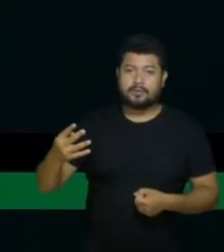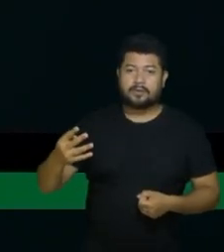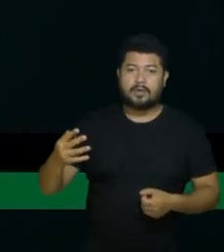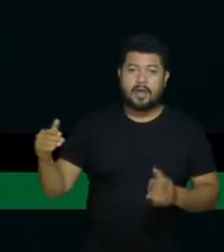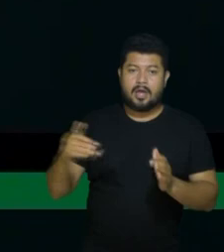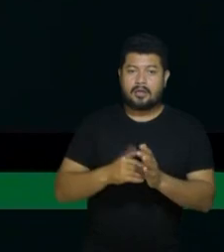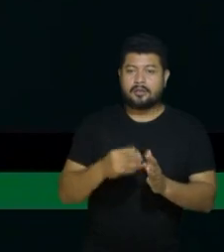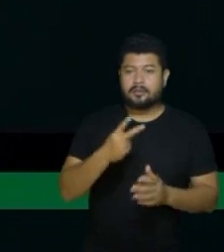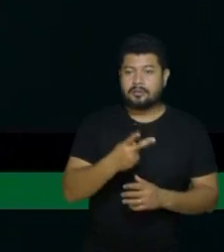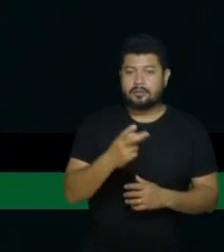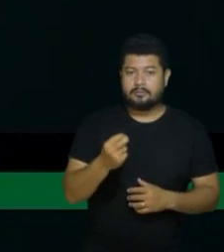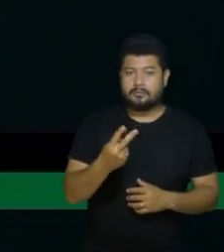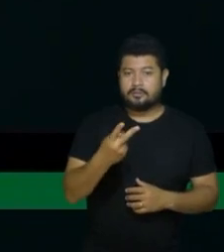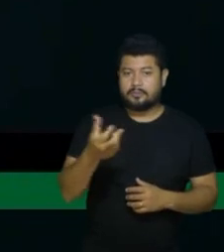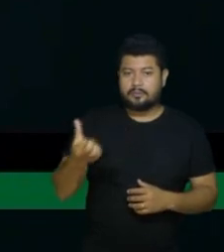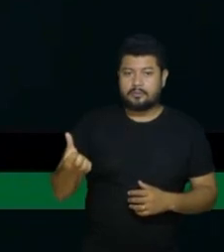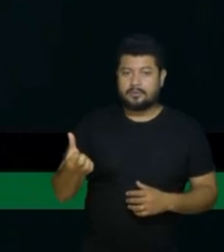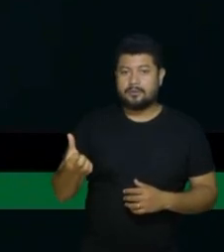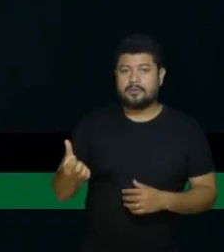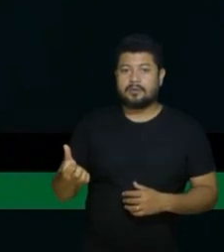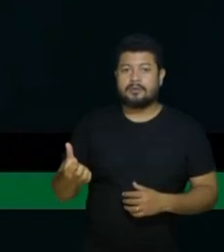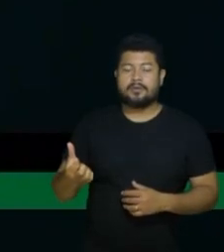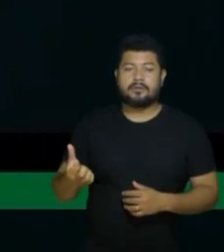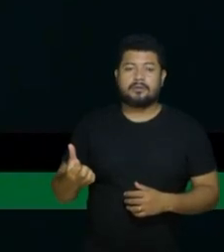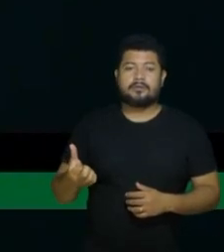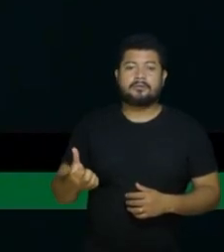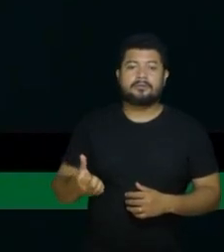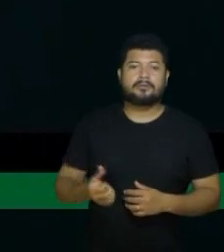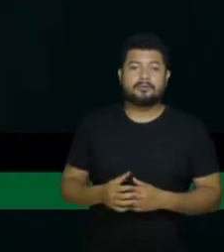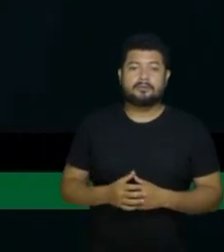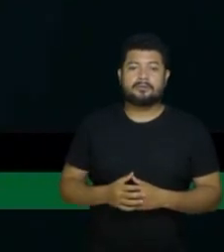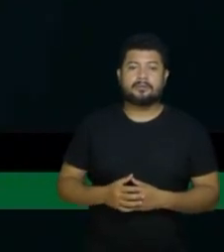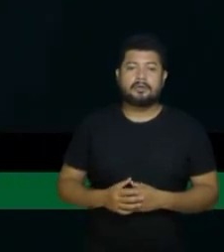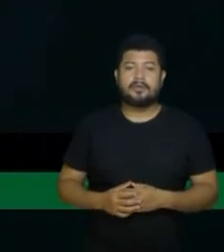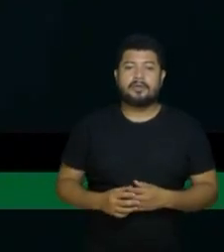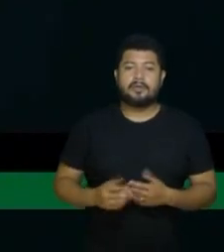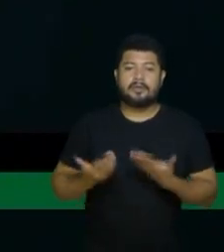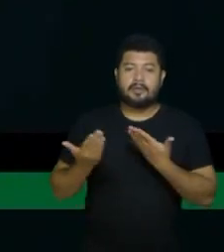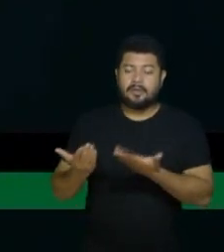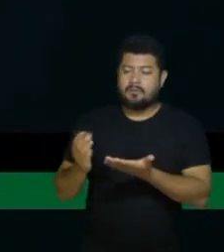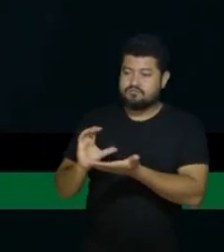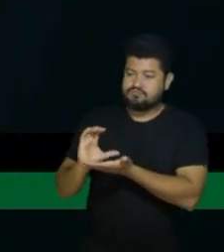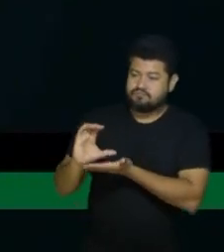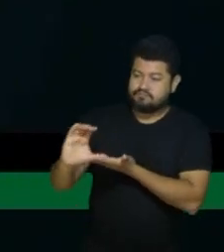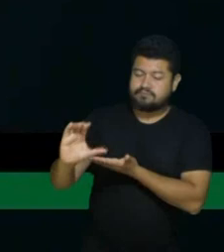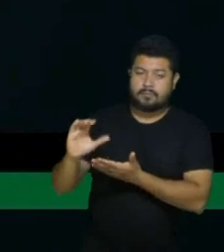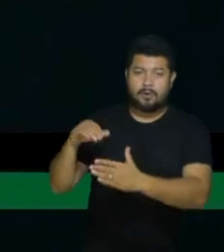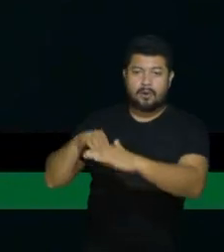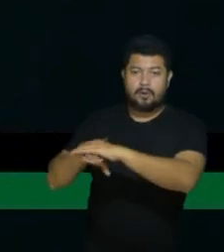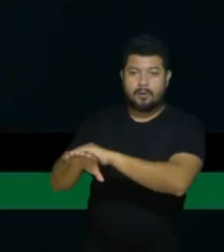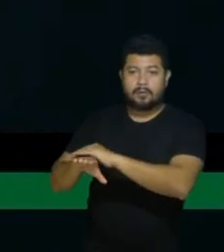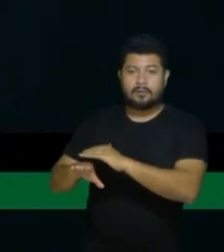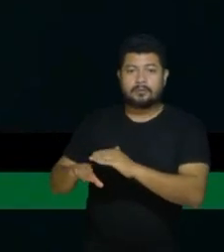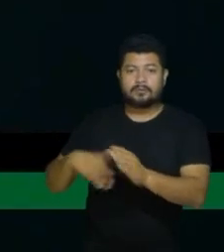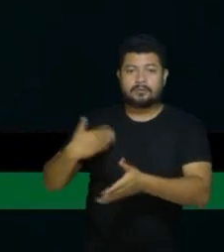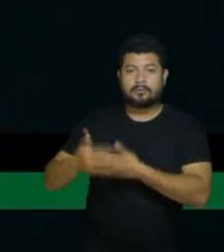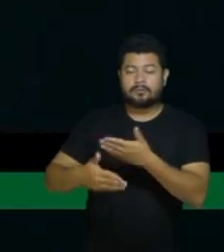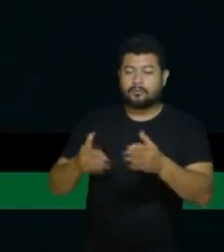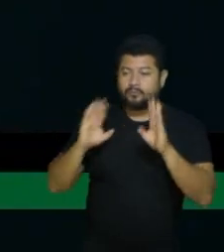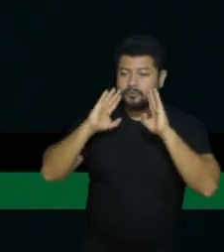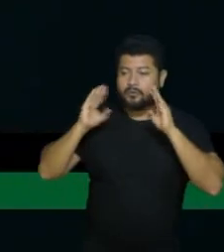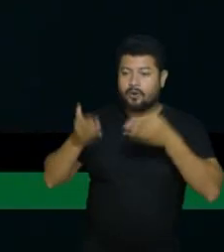2026 será nada mais e nada menos destinado para pessoas fazer campanhas